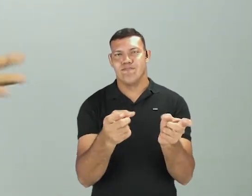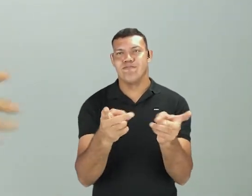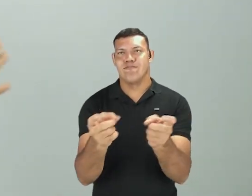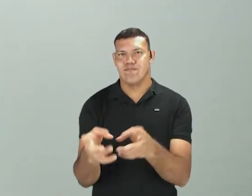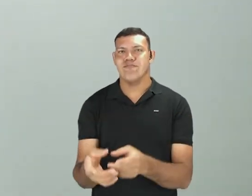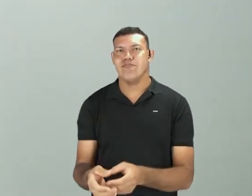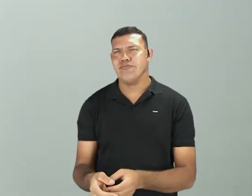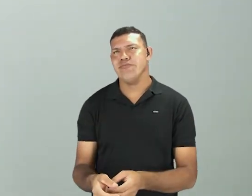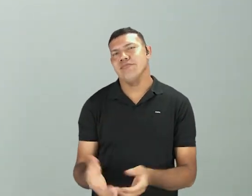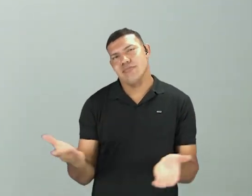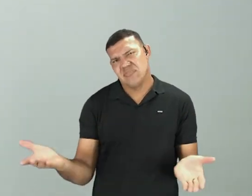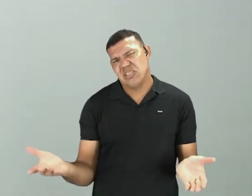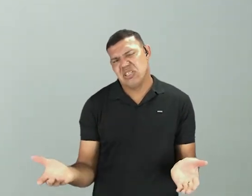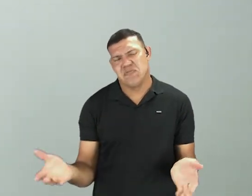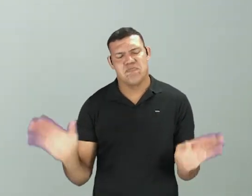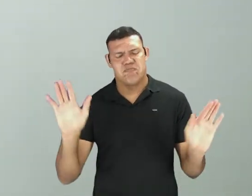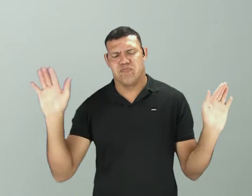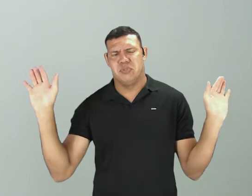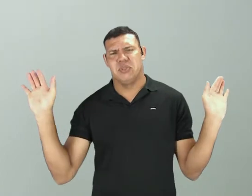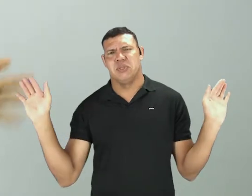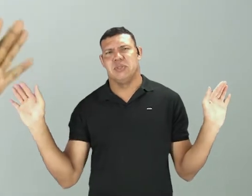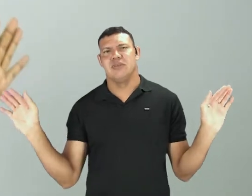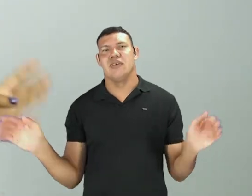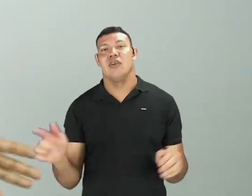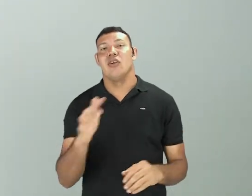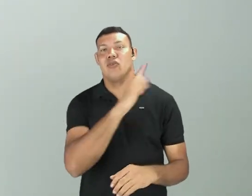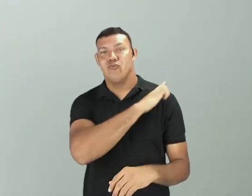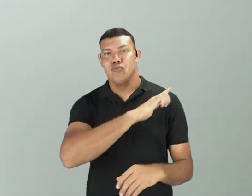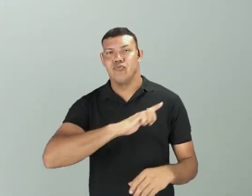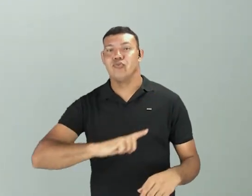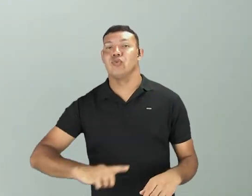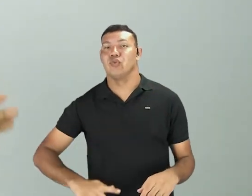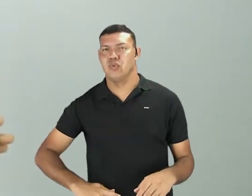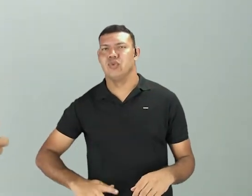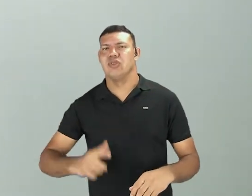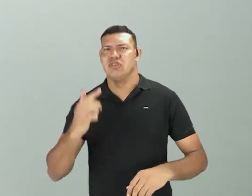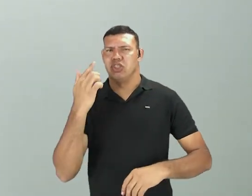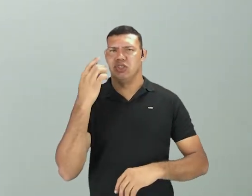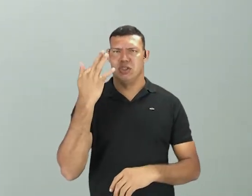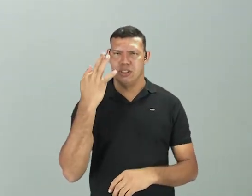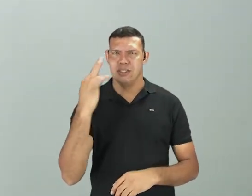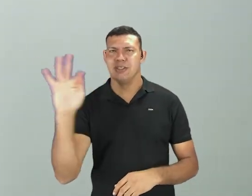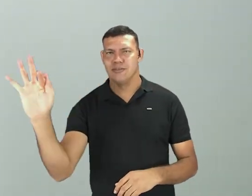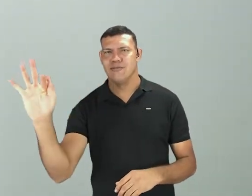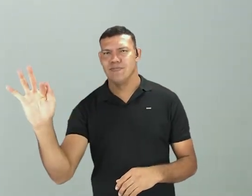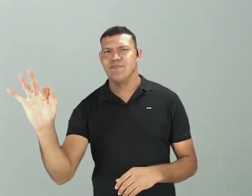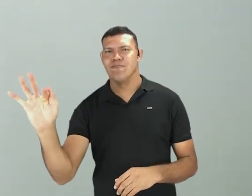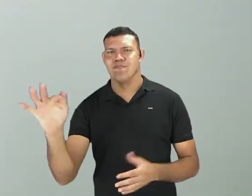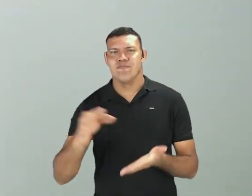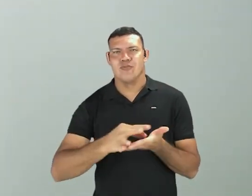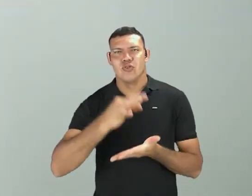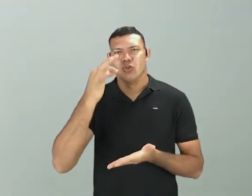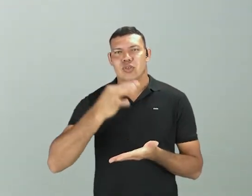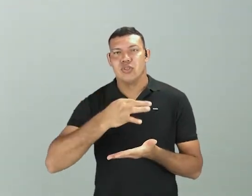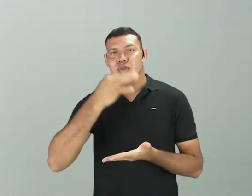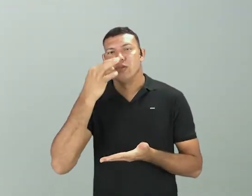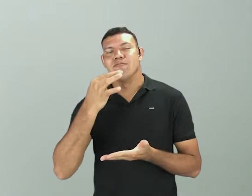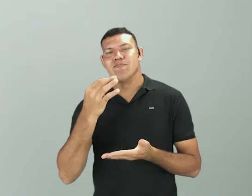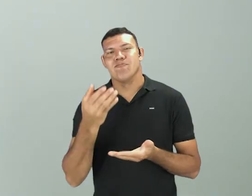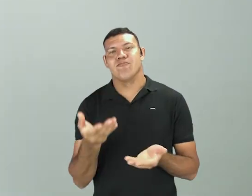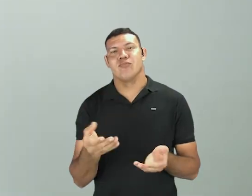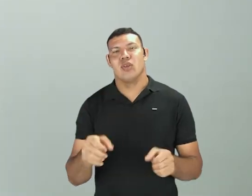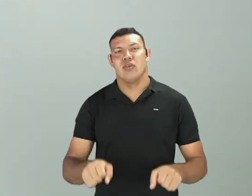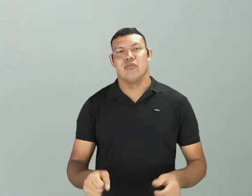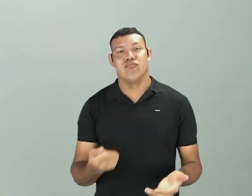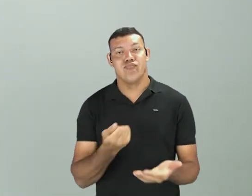se importar, né? Para eles, aí o governo deveria remediar a situação e o café acaba sendo comprado e estocado,